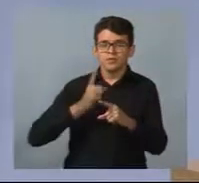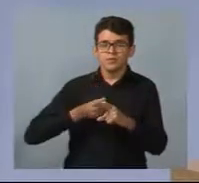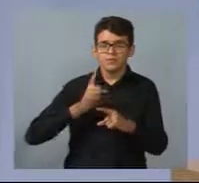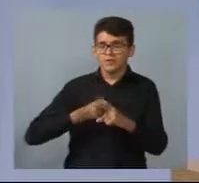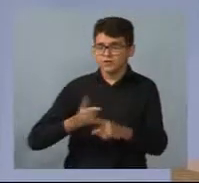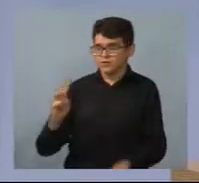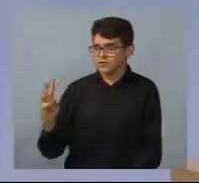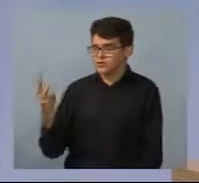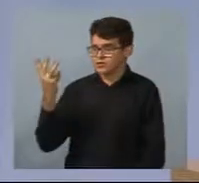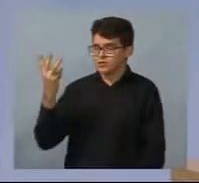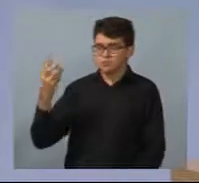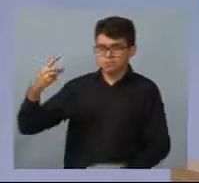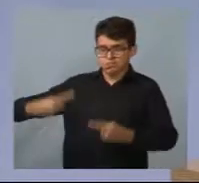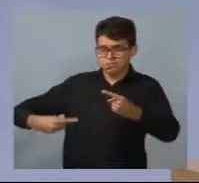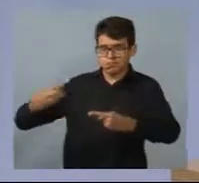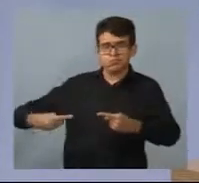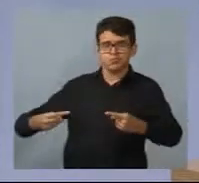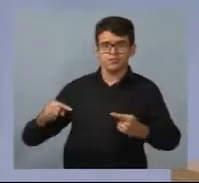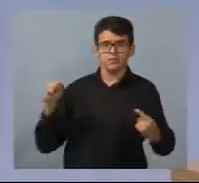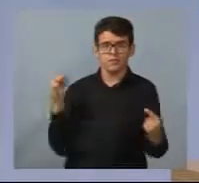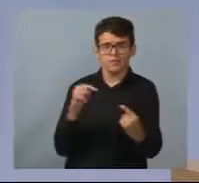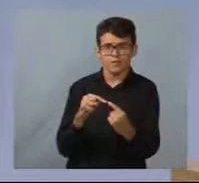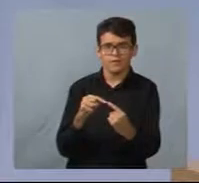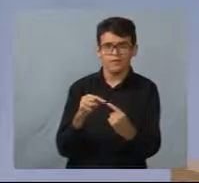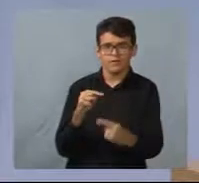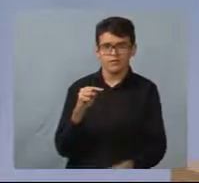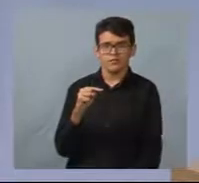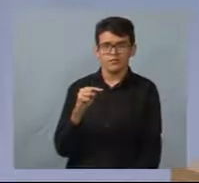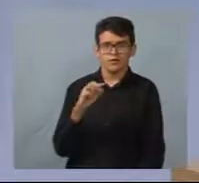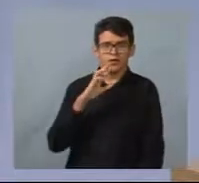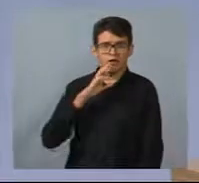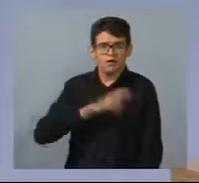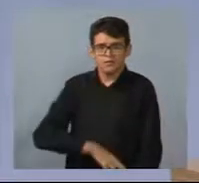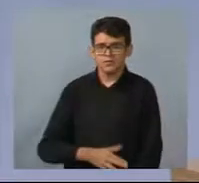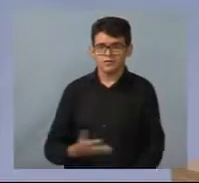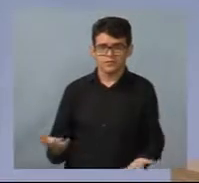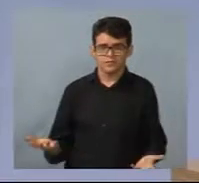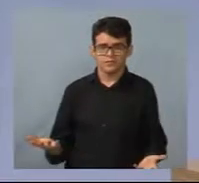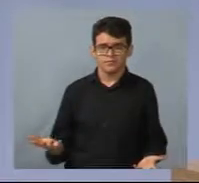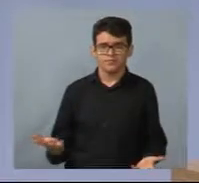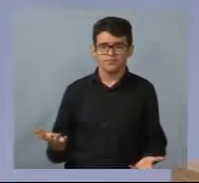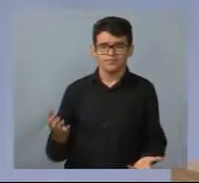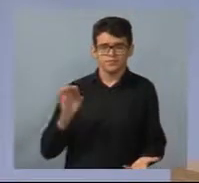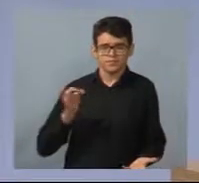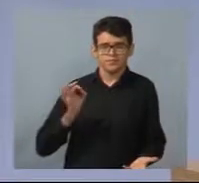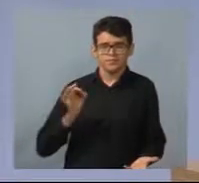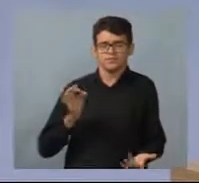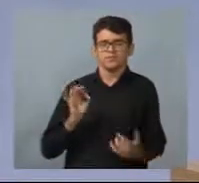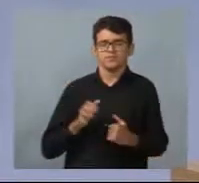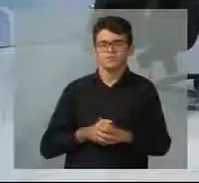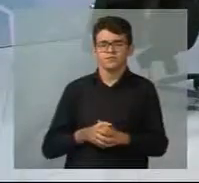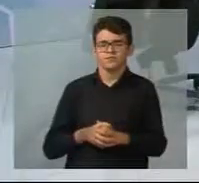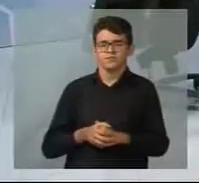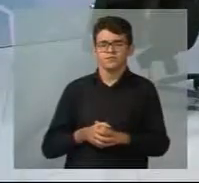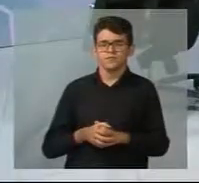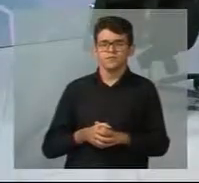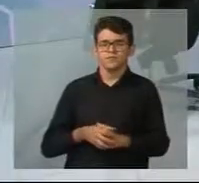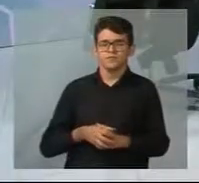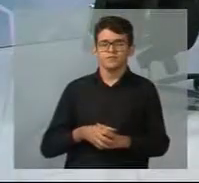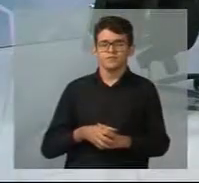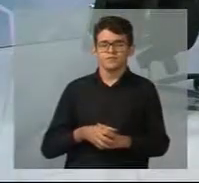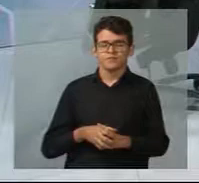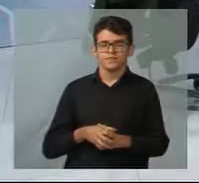politicamente. Você já começou a abrir uma divergência. Você já começou a abrir uma divergência. Há Se um me permite, esquema. data